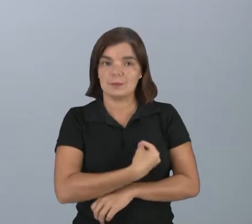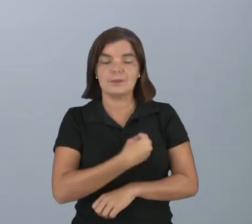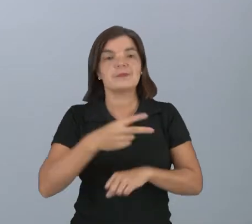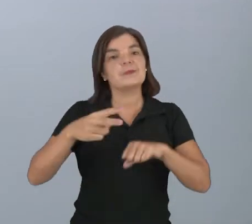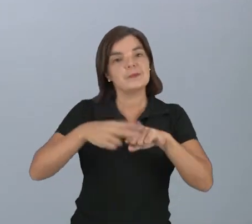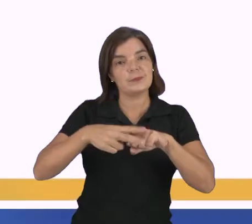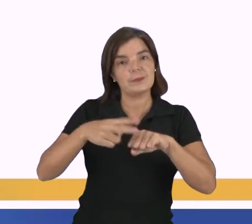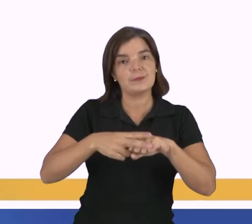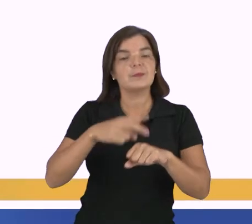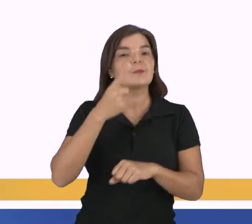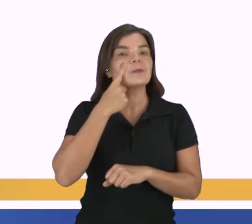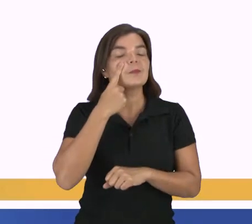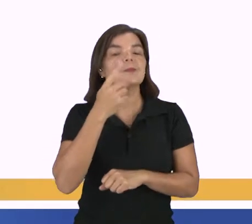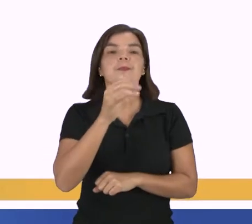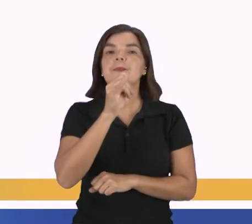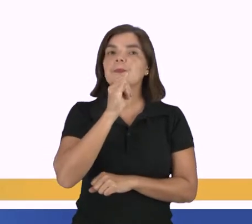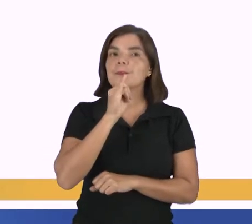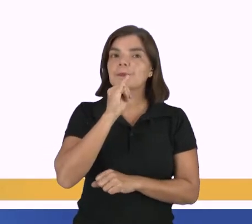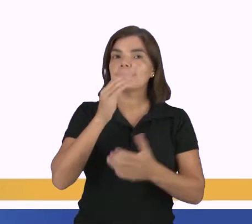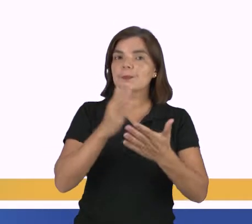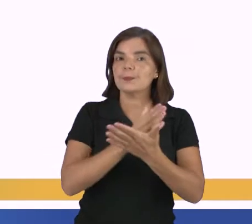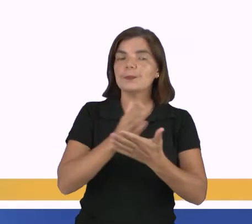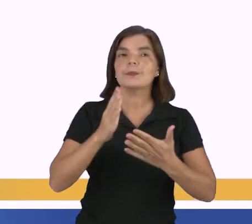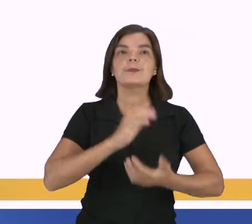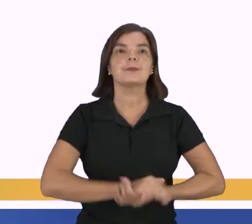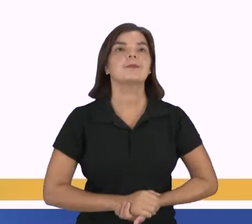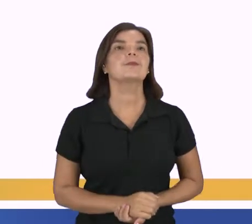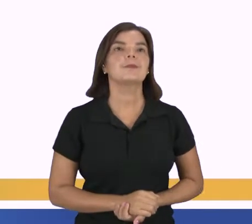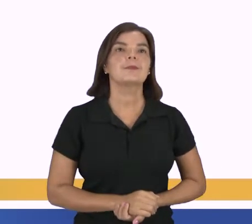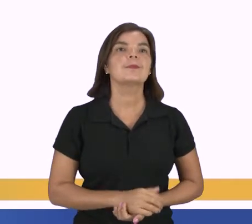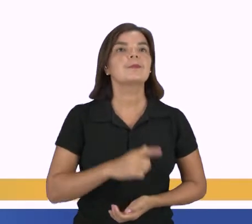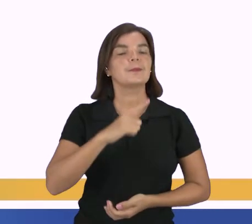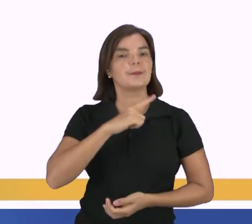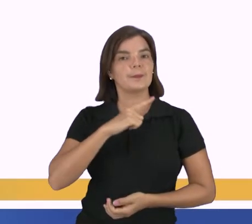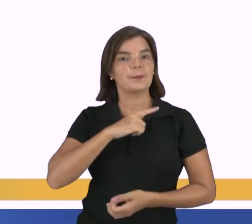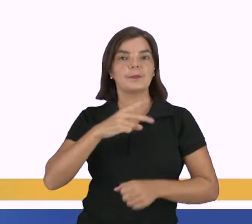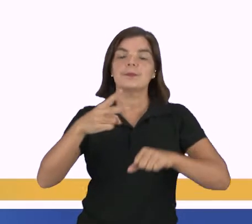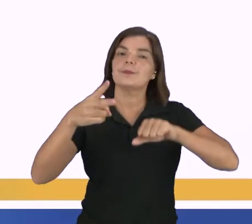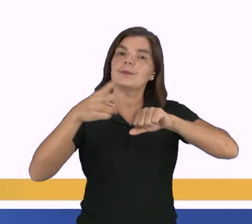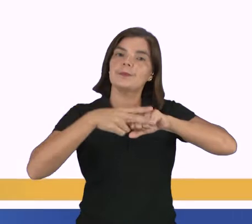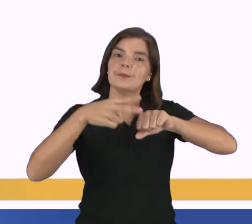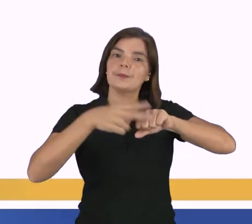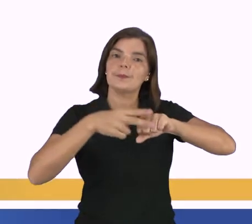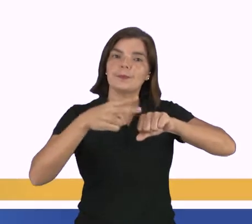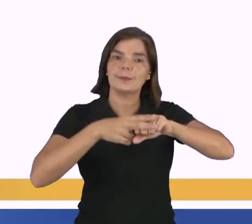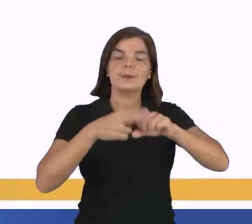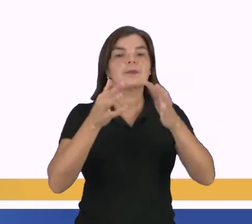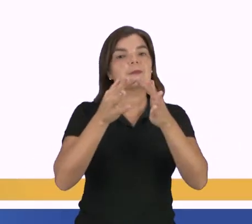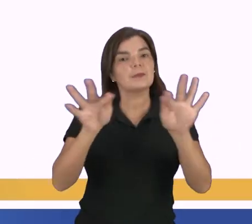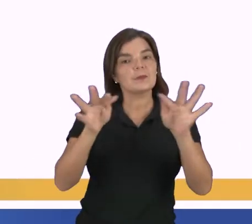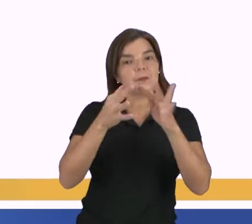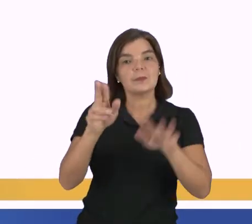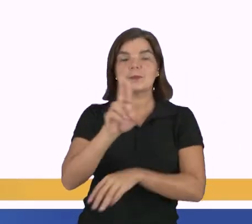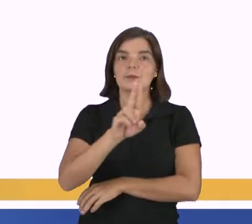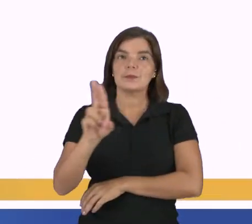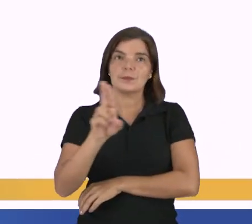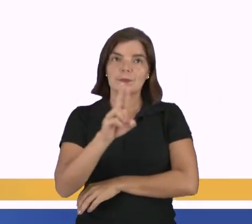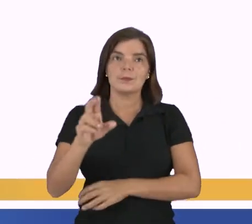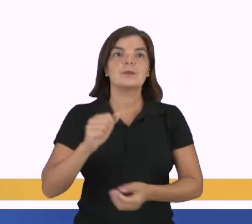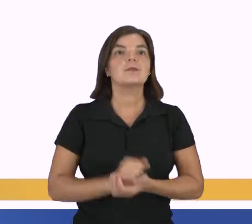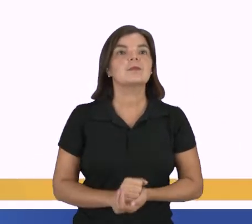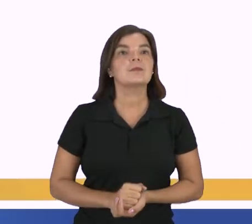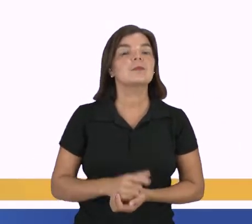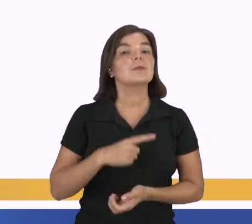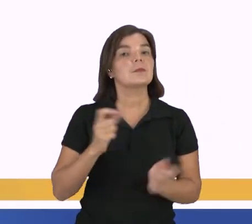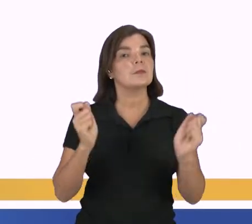verbo ali. Ó, vamos ver aqui alguns exemplos. Nós temos aqui uma frase que denominamos frase nominal e uma frase